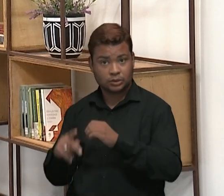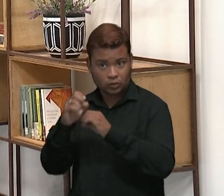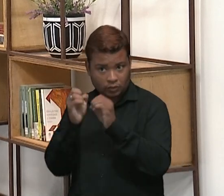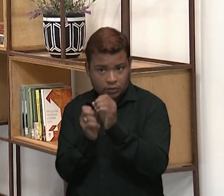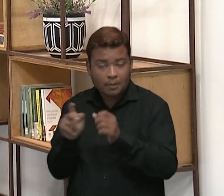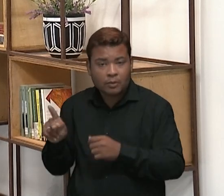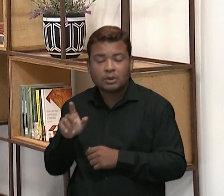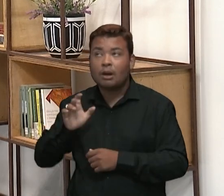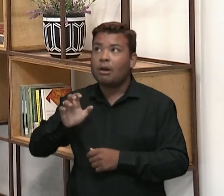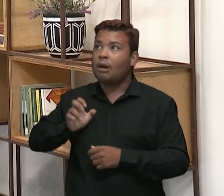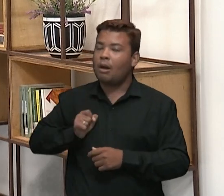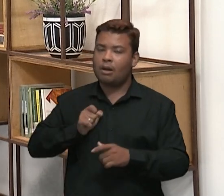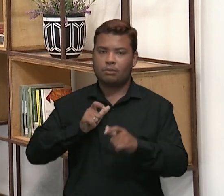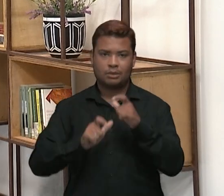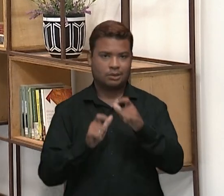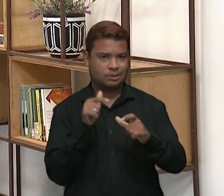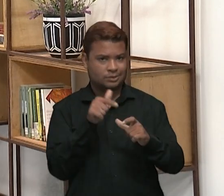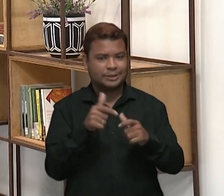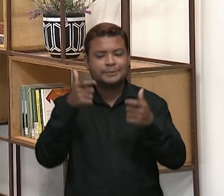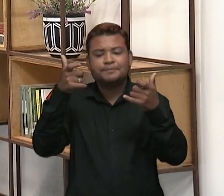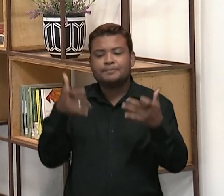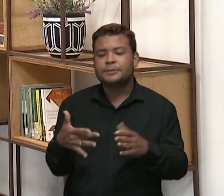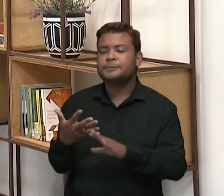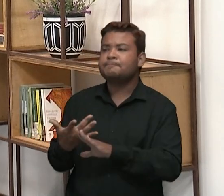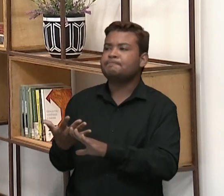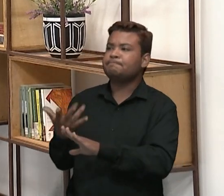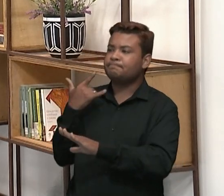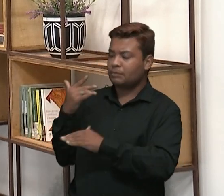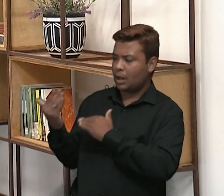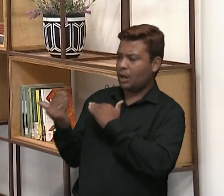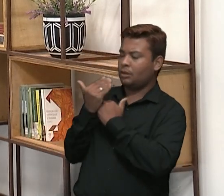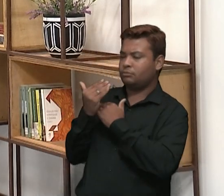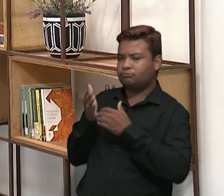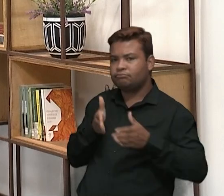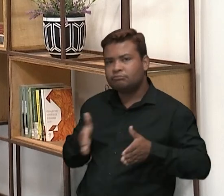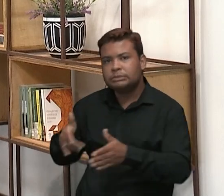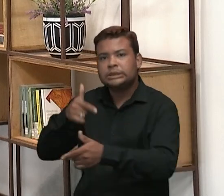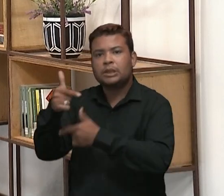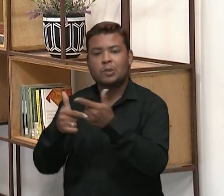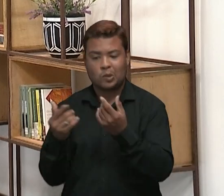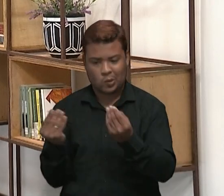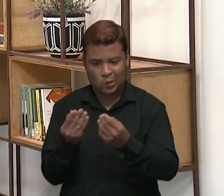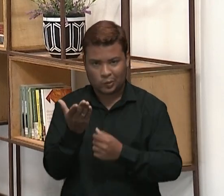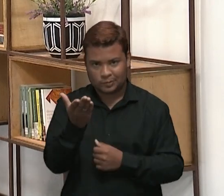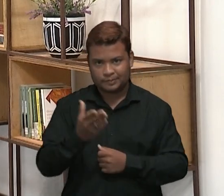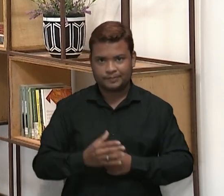conta pra gente um pouco sobre como essa paixão norteou a carreira dele.